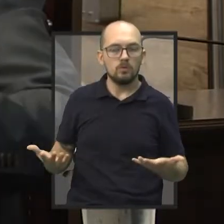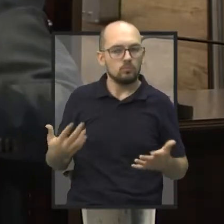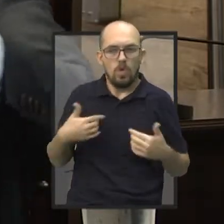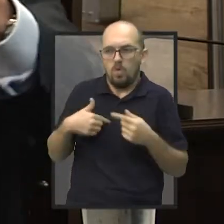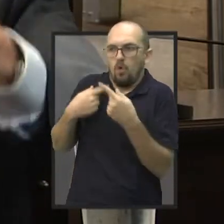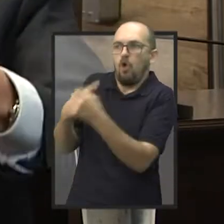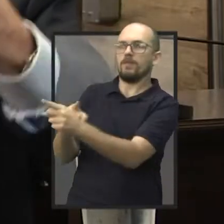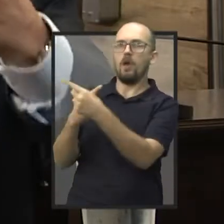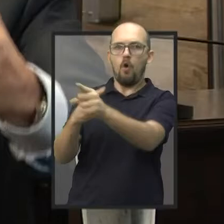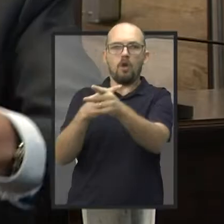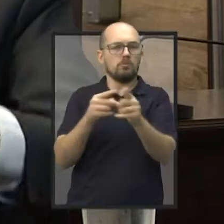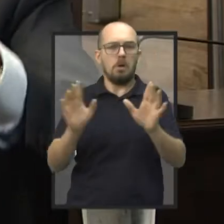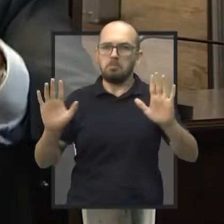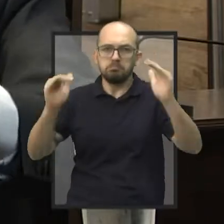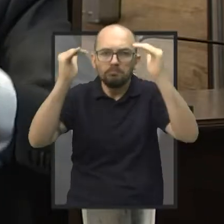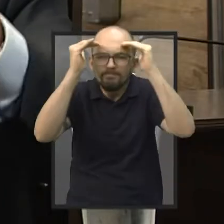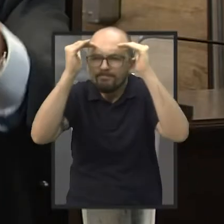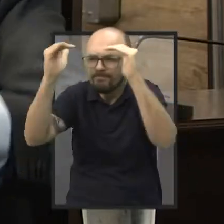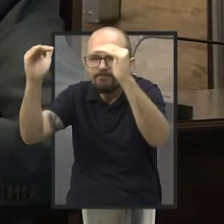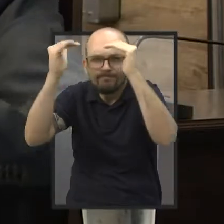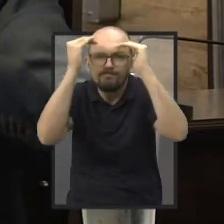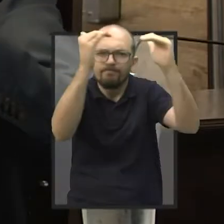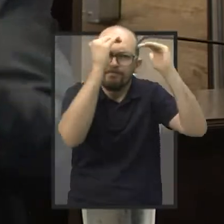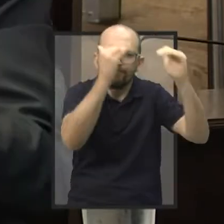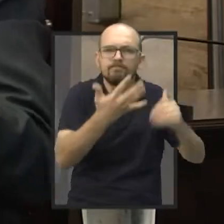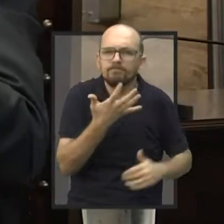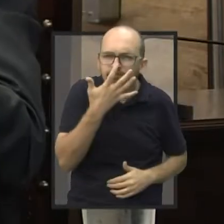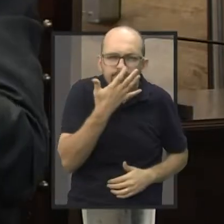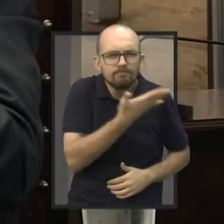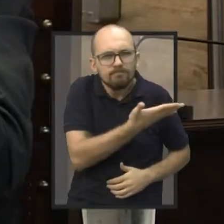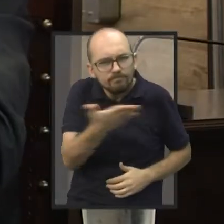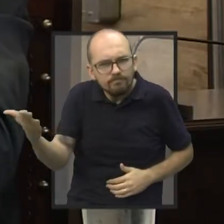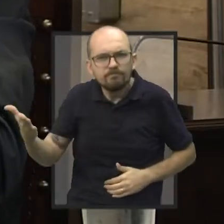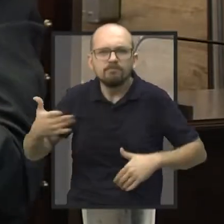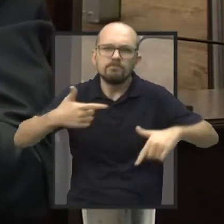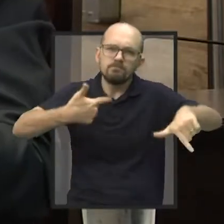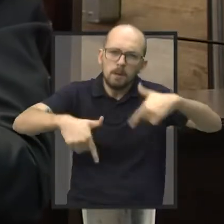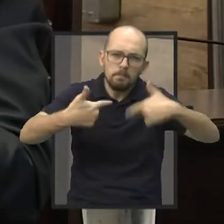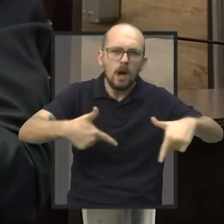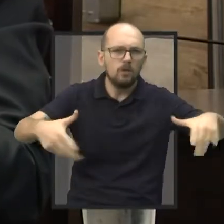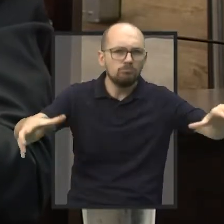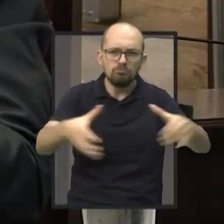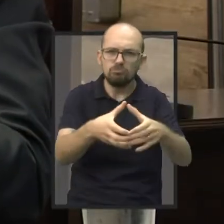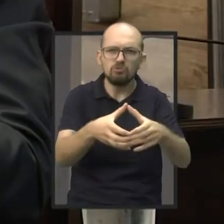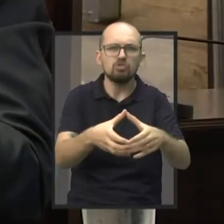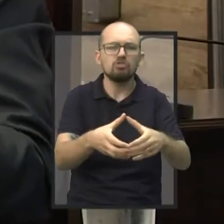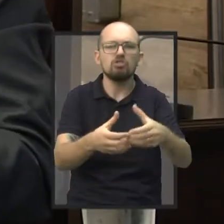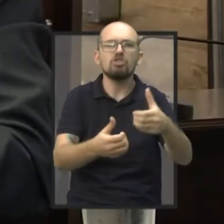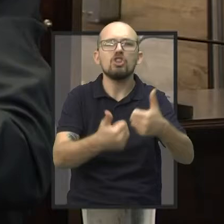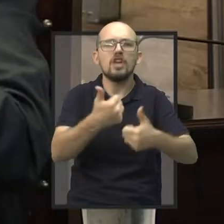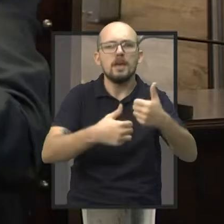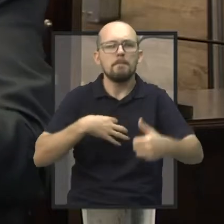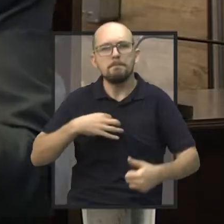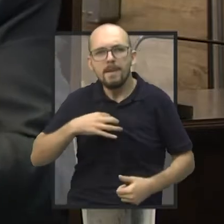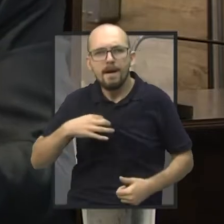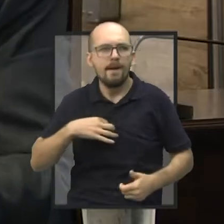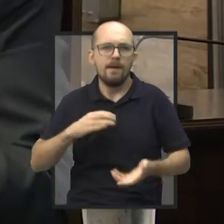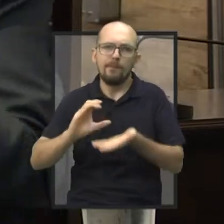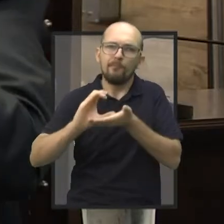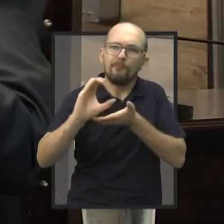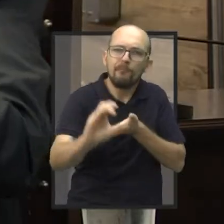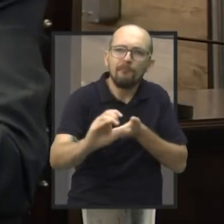arbitragem. Respeito a todos, admiro a todos. Pessoas que mantêm times, sabe assim,